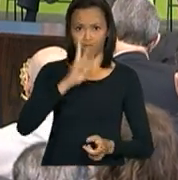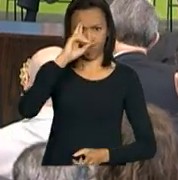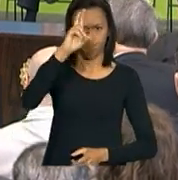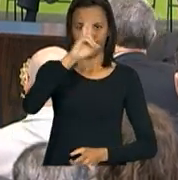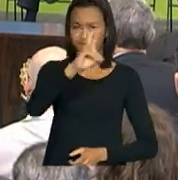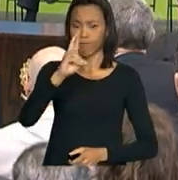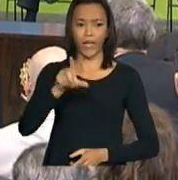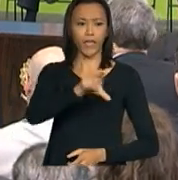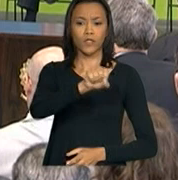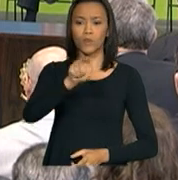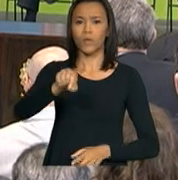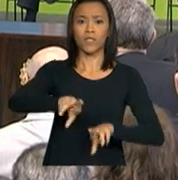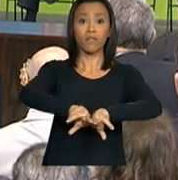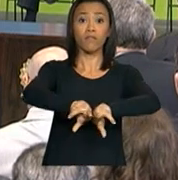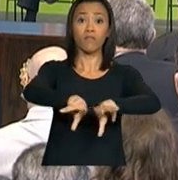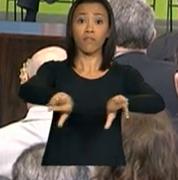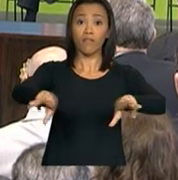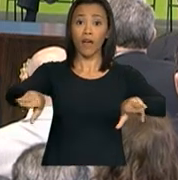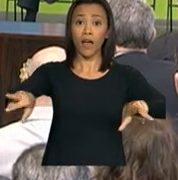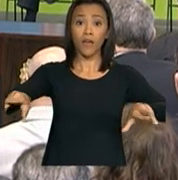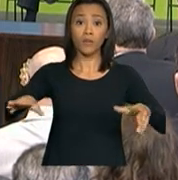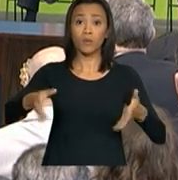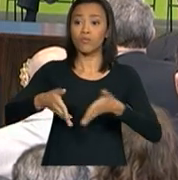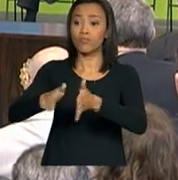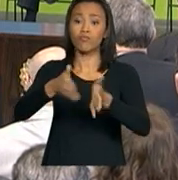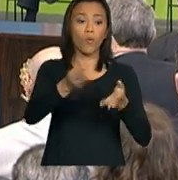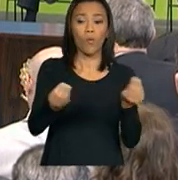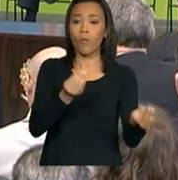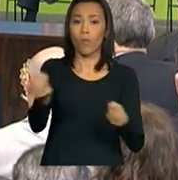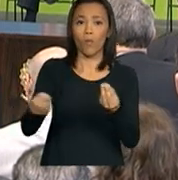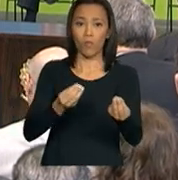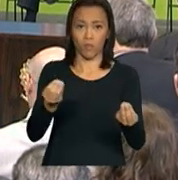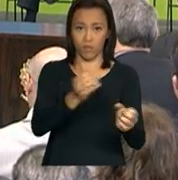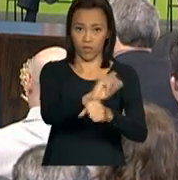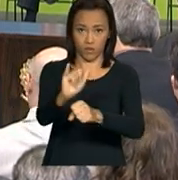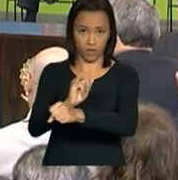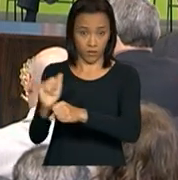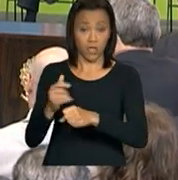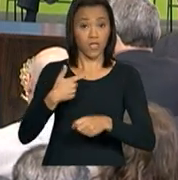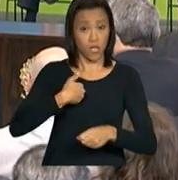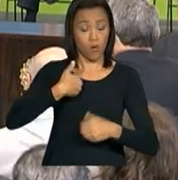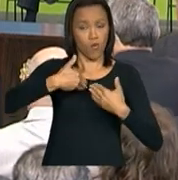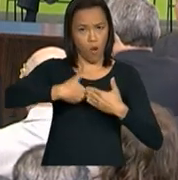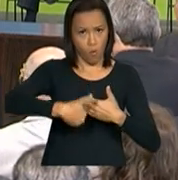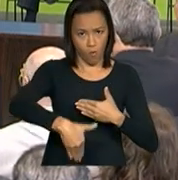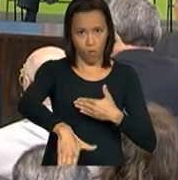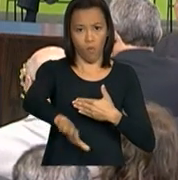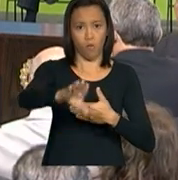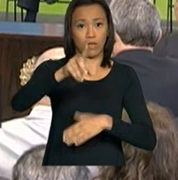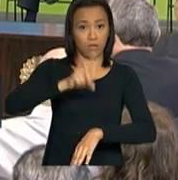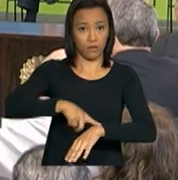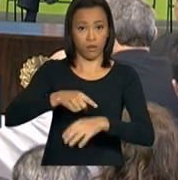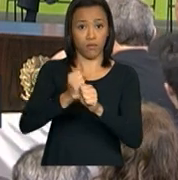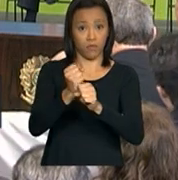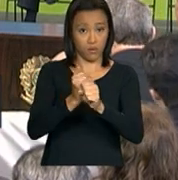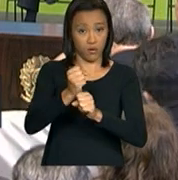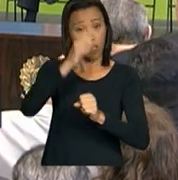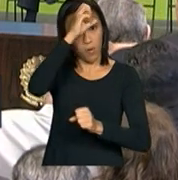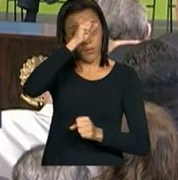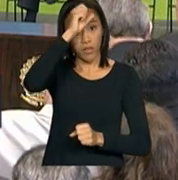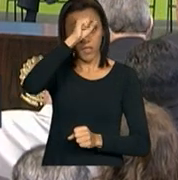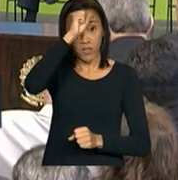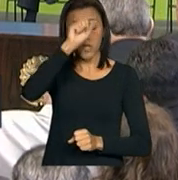várias alternativas e por isso eu aprendi muito ao longo desse período sobre o